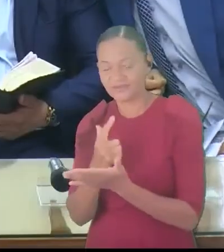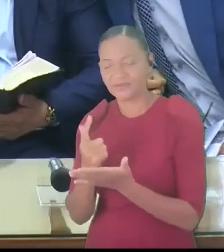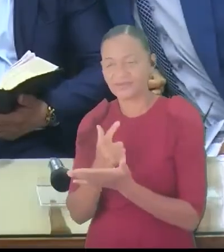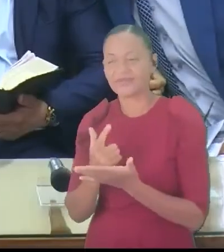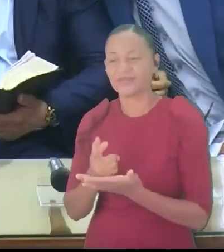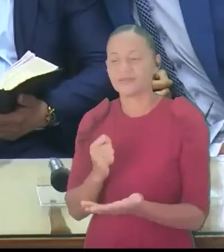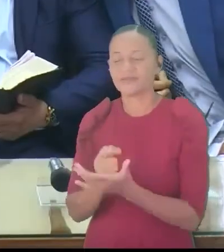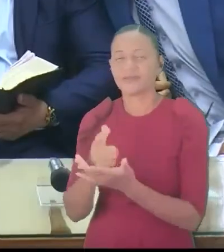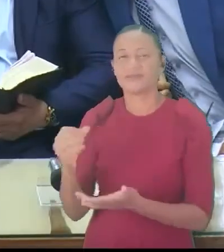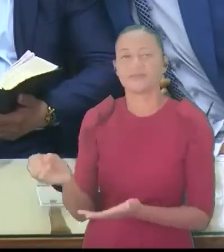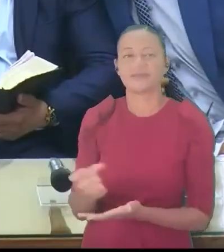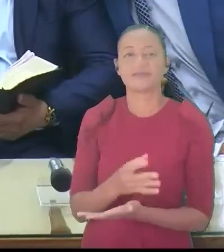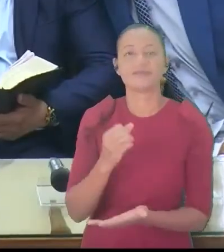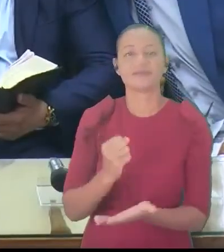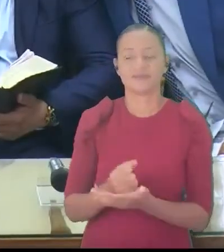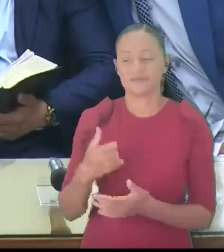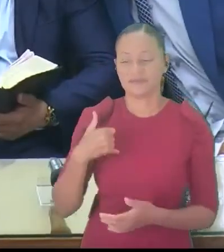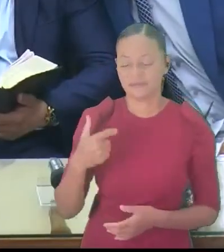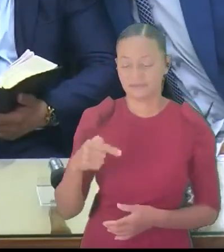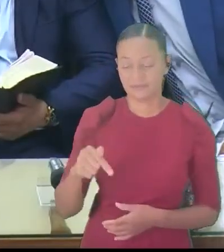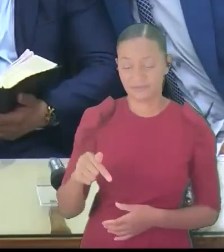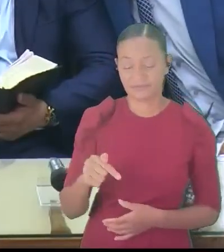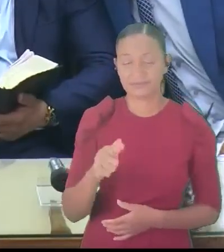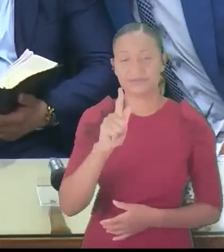idade. Glória a Deus.